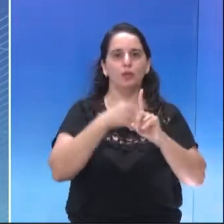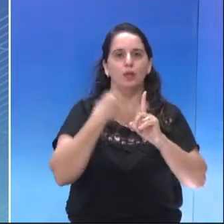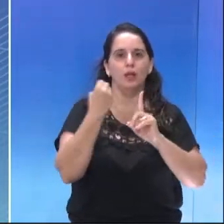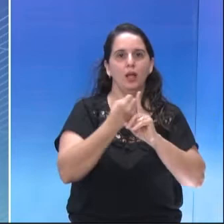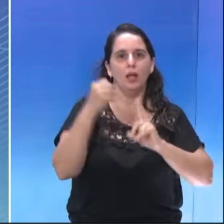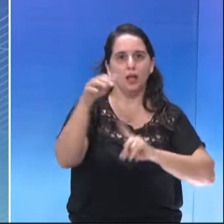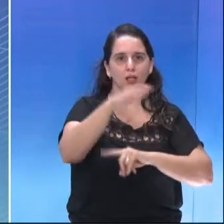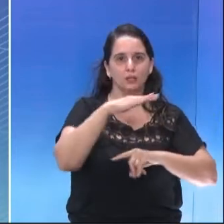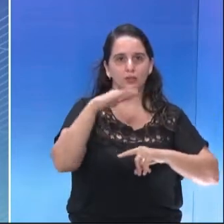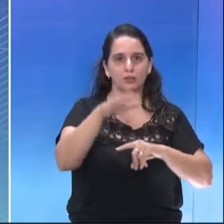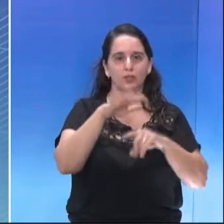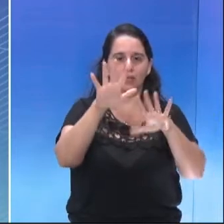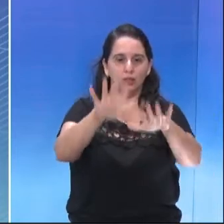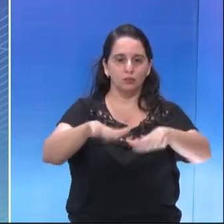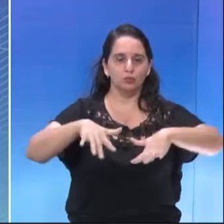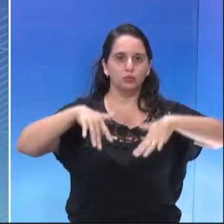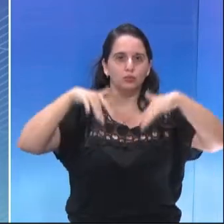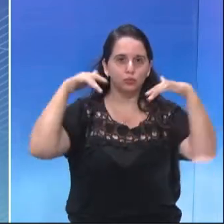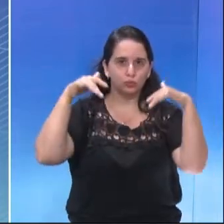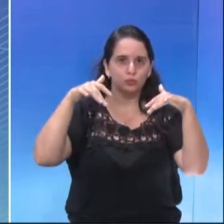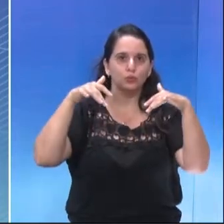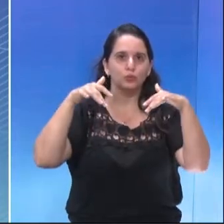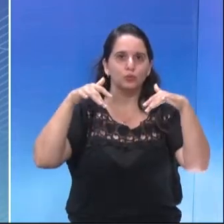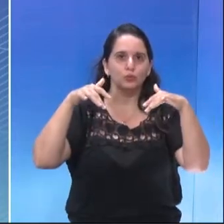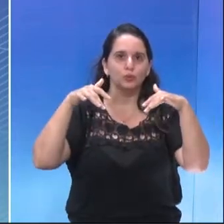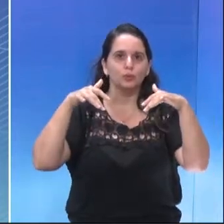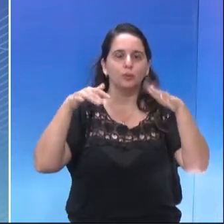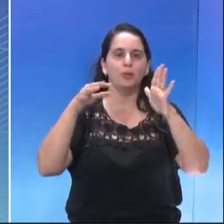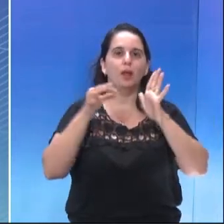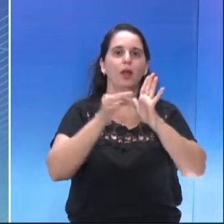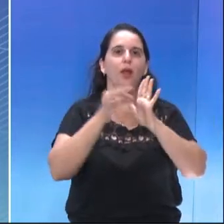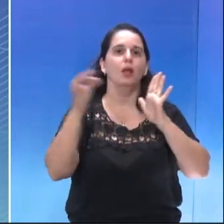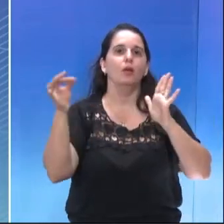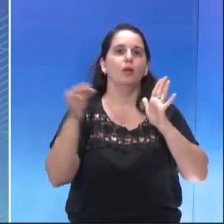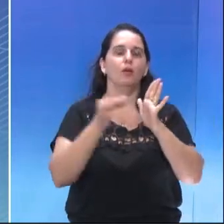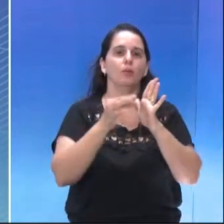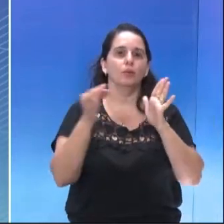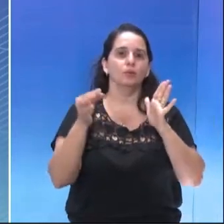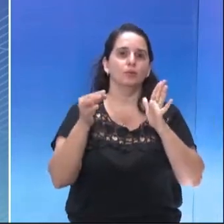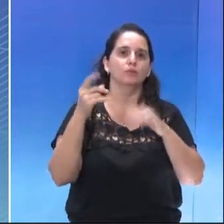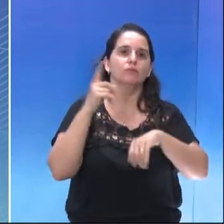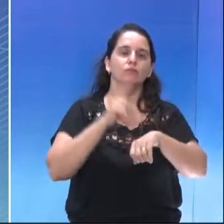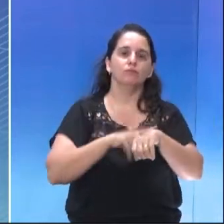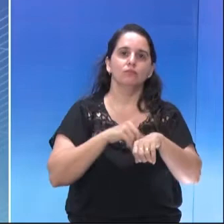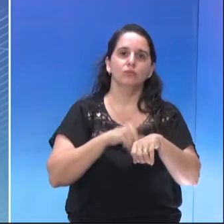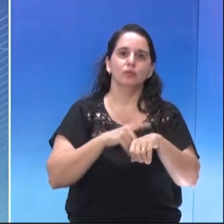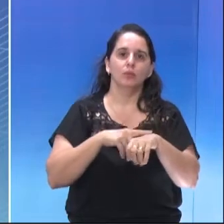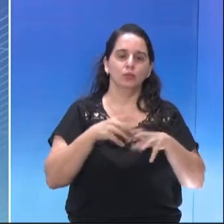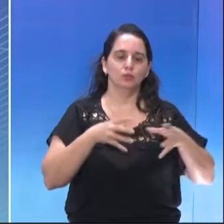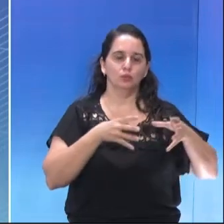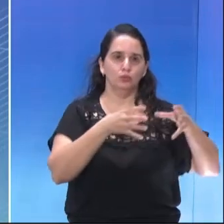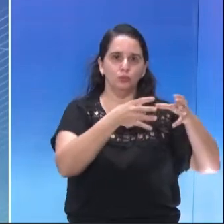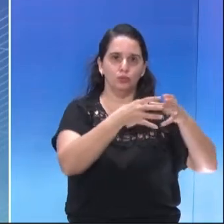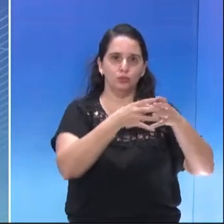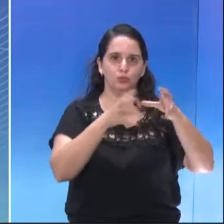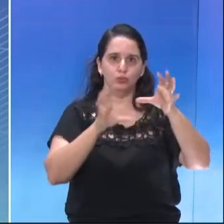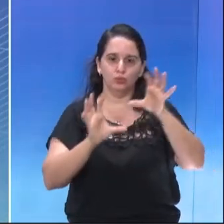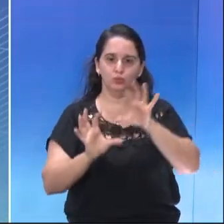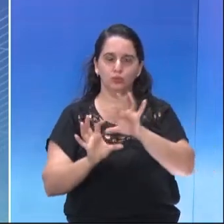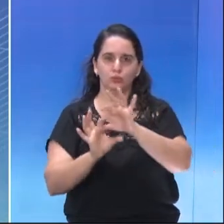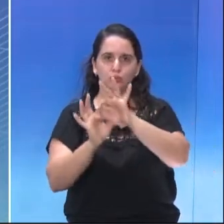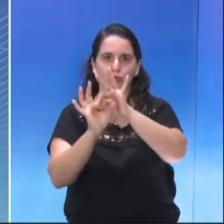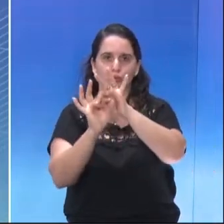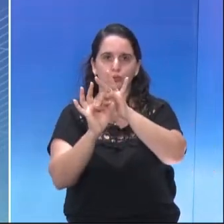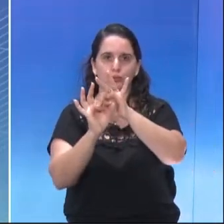audiências públicas. Audiências públicas são exatamente uma ação conjunta, ou seja,